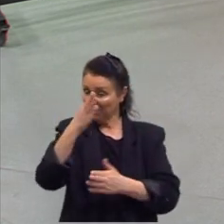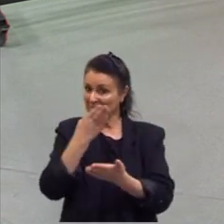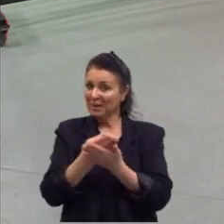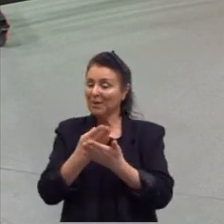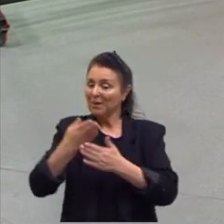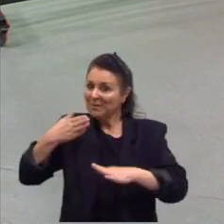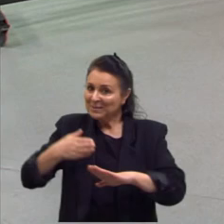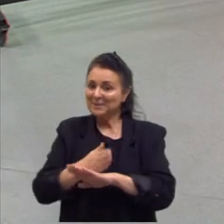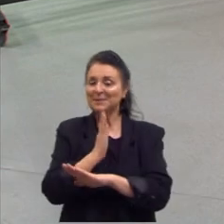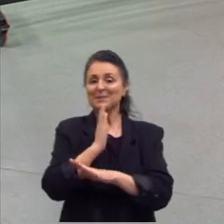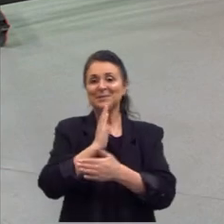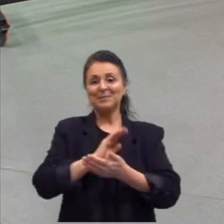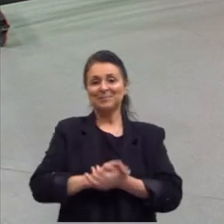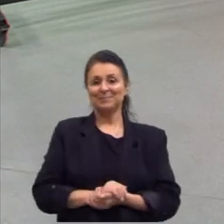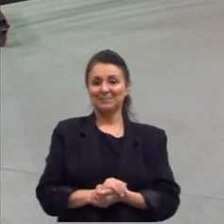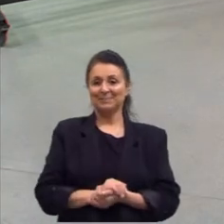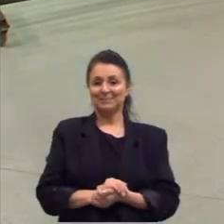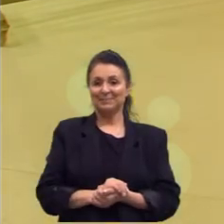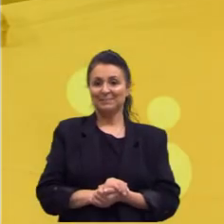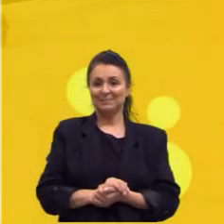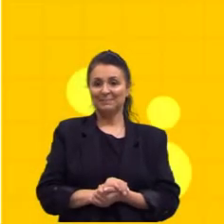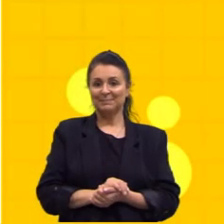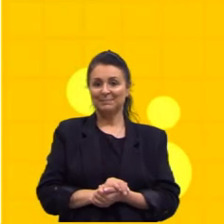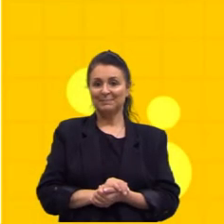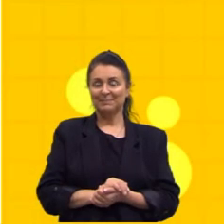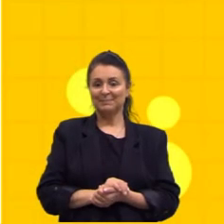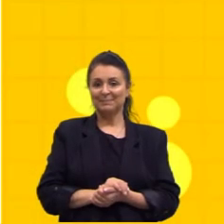próximas e partiu passar a